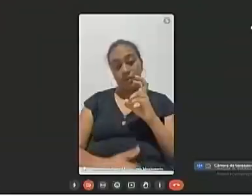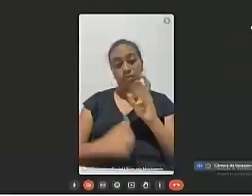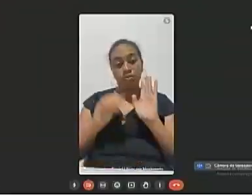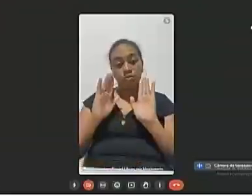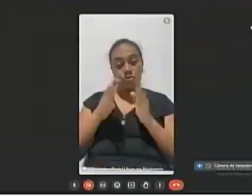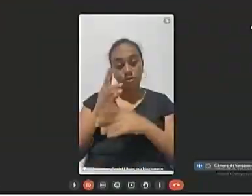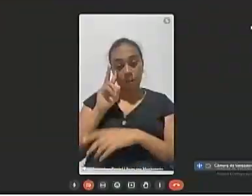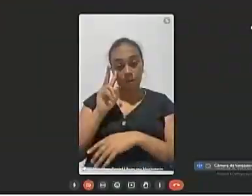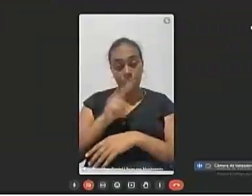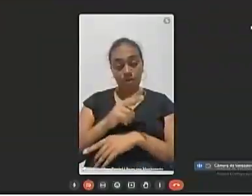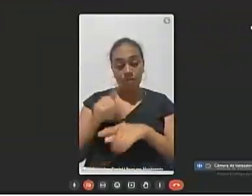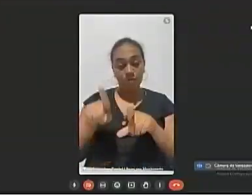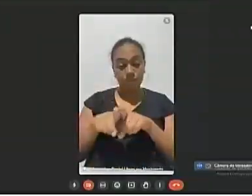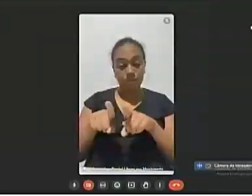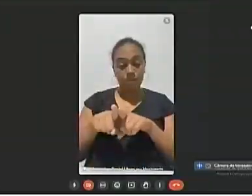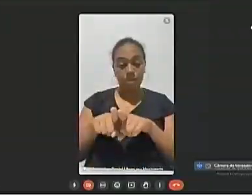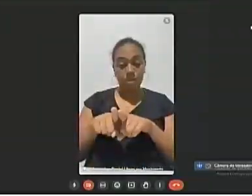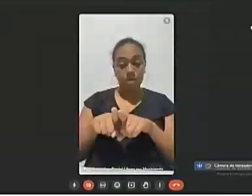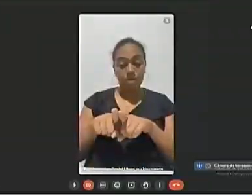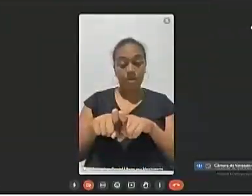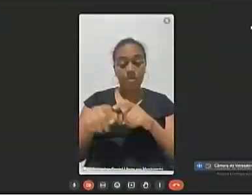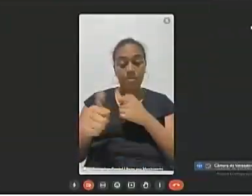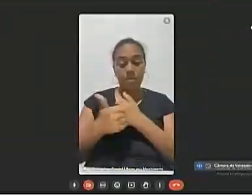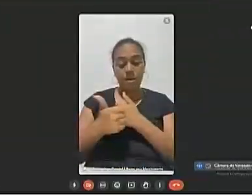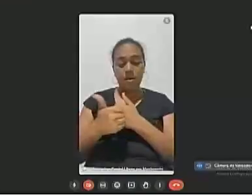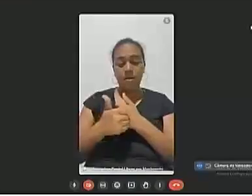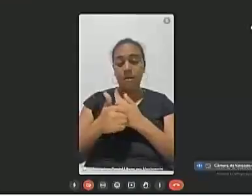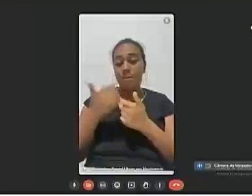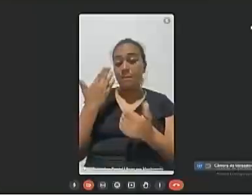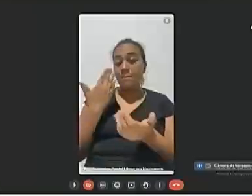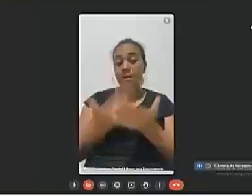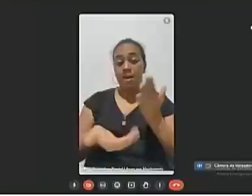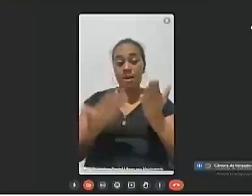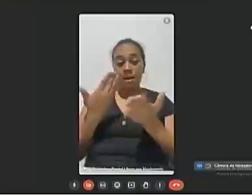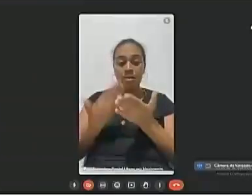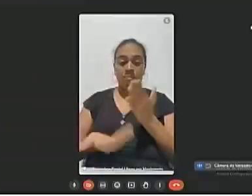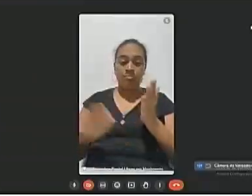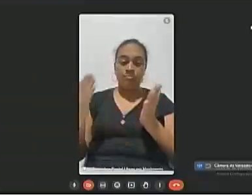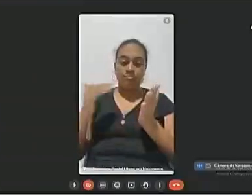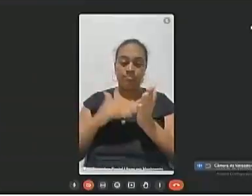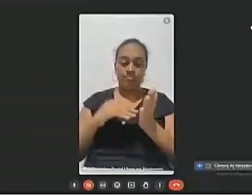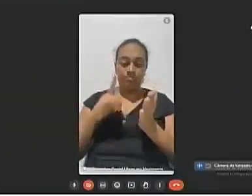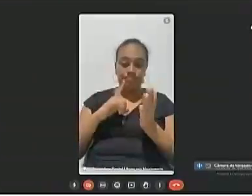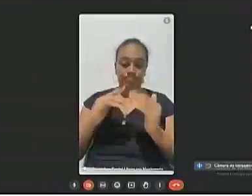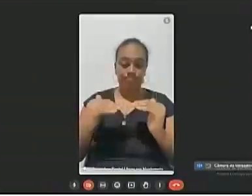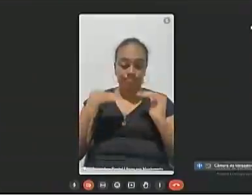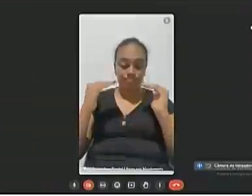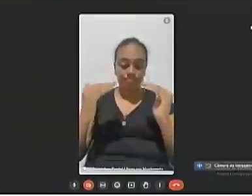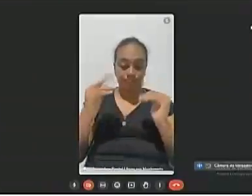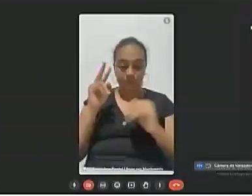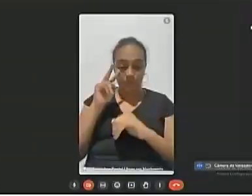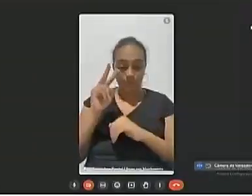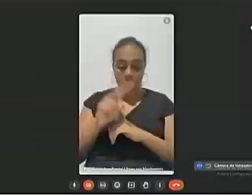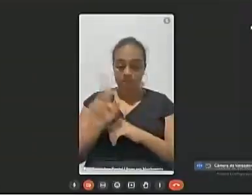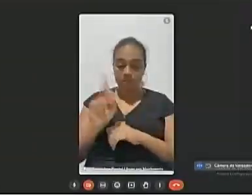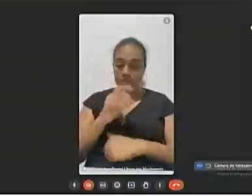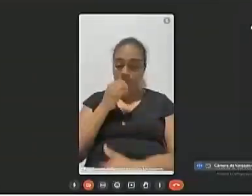né? Obras lá perto de Porto Vitória, elas vão perdendo efeito até subir aqui em cima. Então a gente vai ver mais pra frente que não vale a